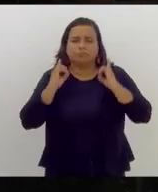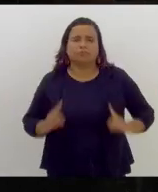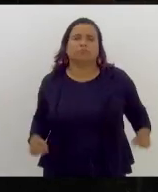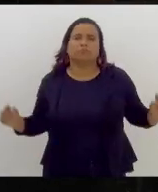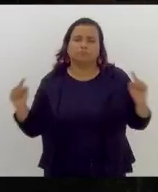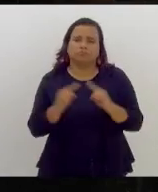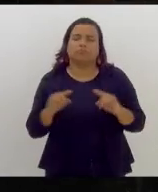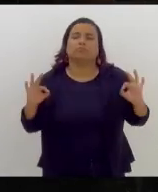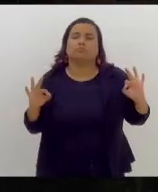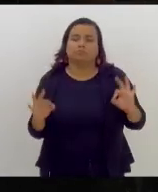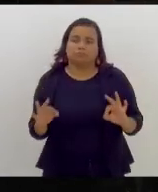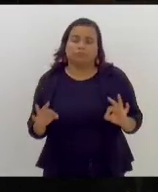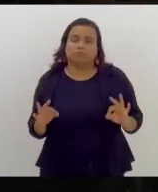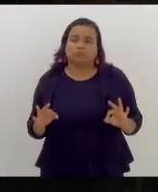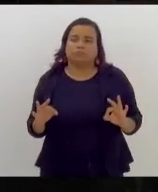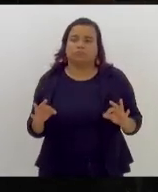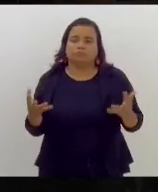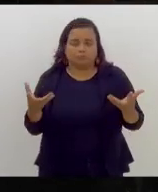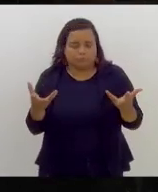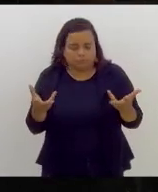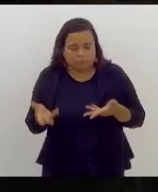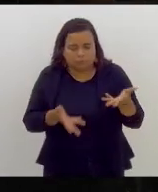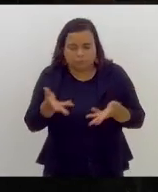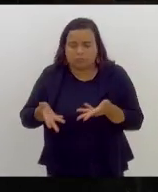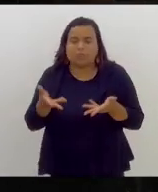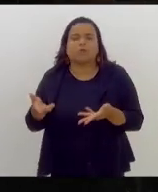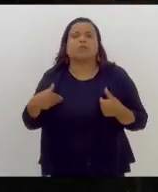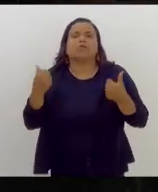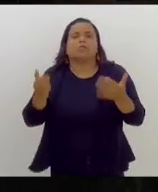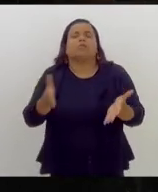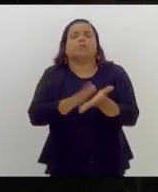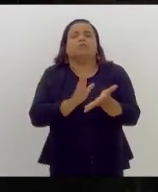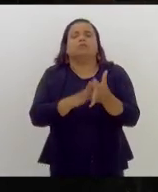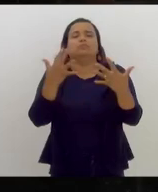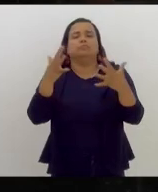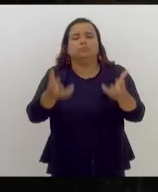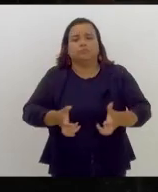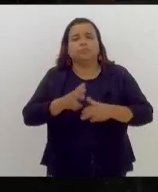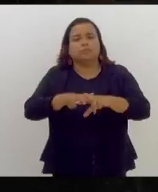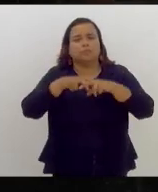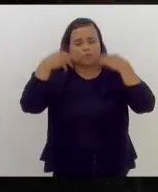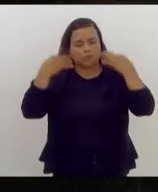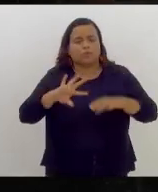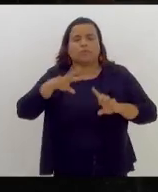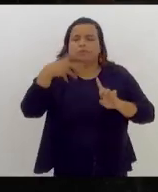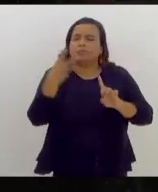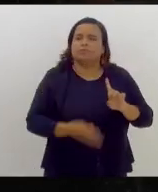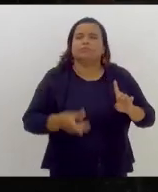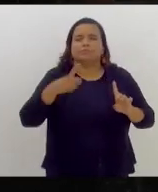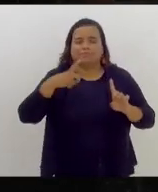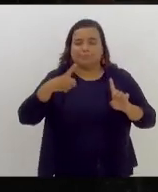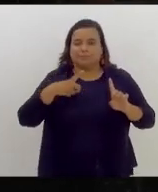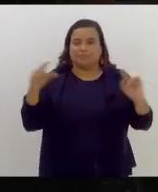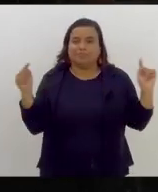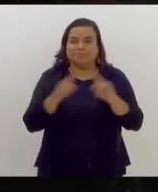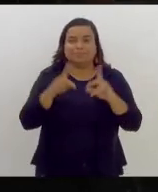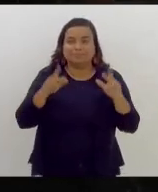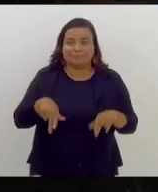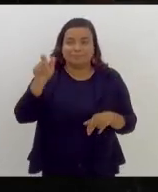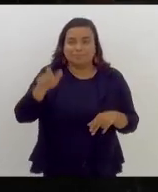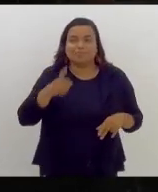dignidade, esmero, e eu quero parabenizá-lo por esta justa homenagem, bem como